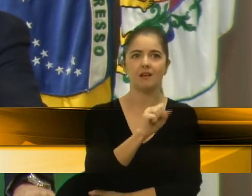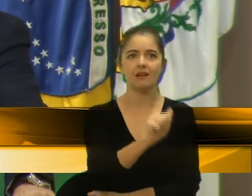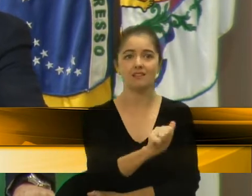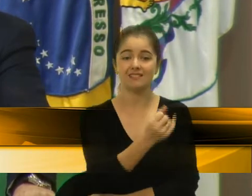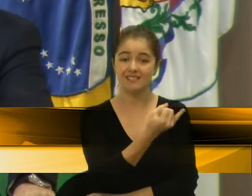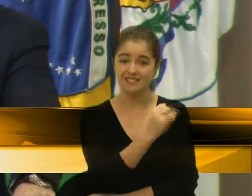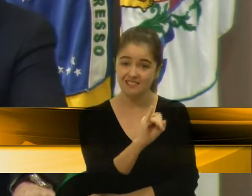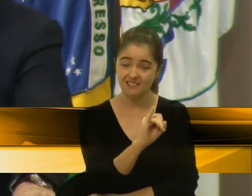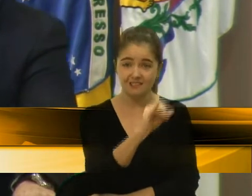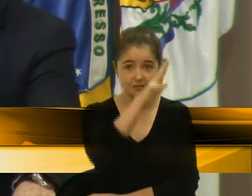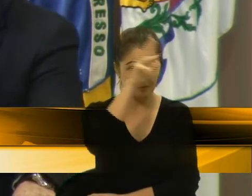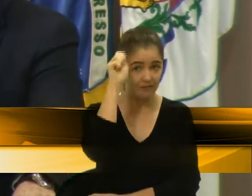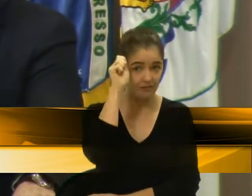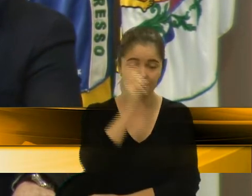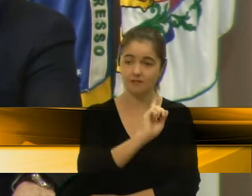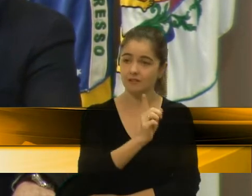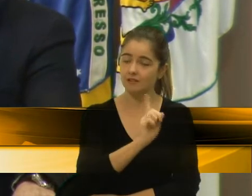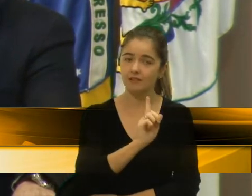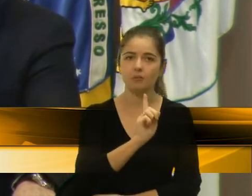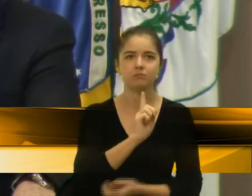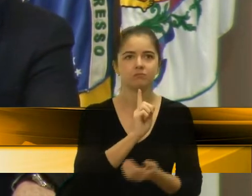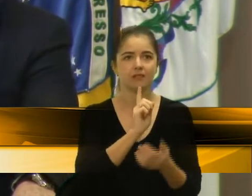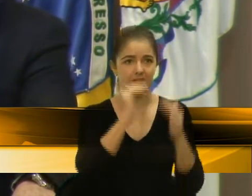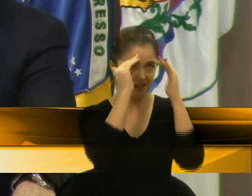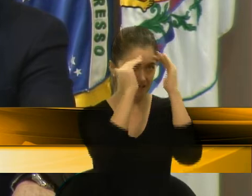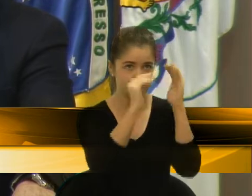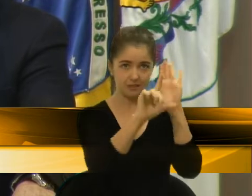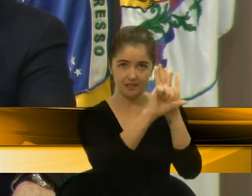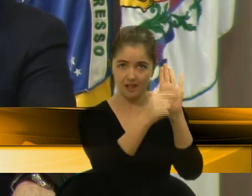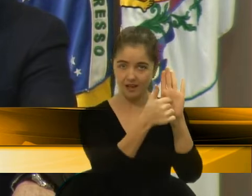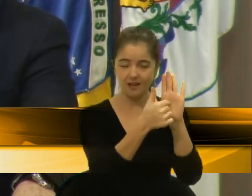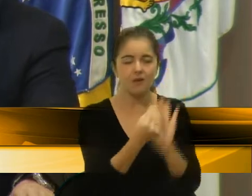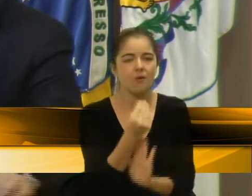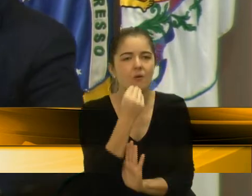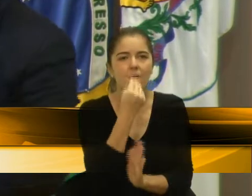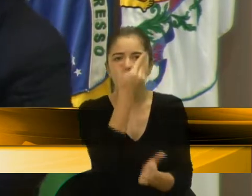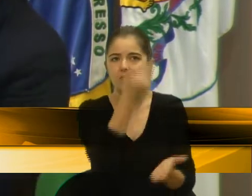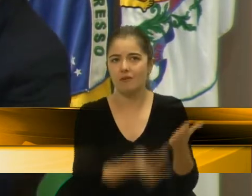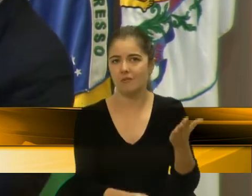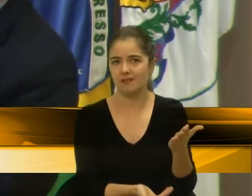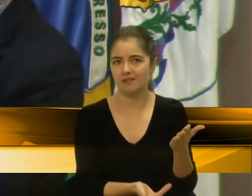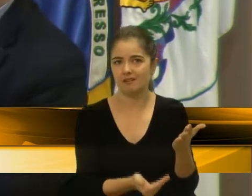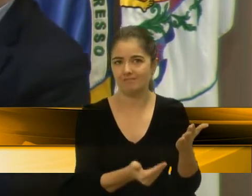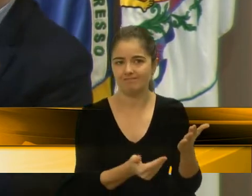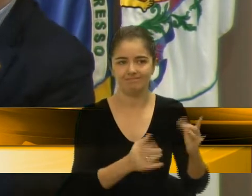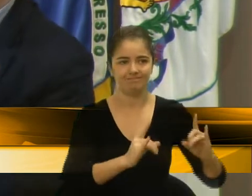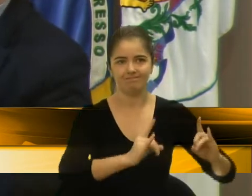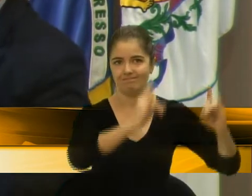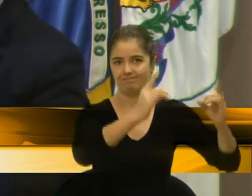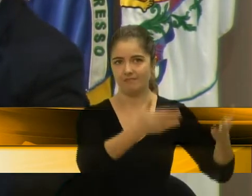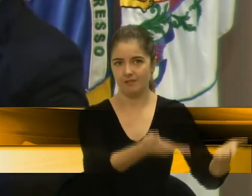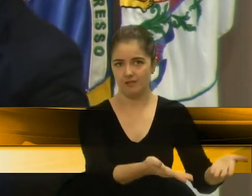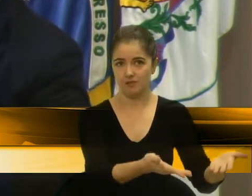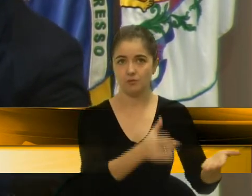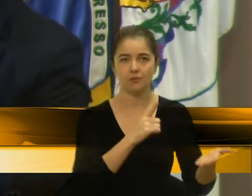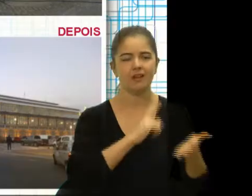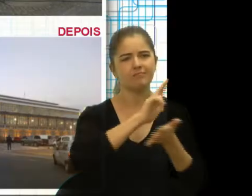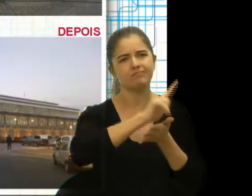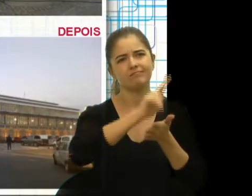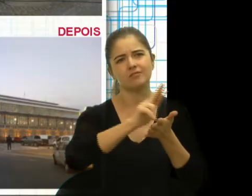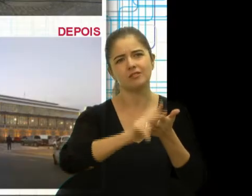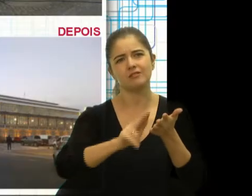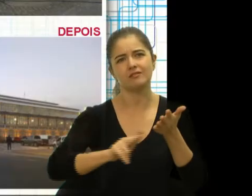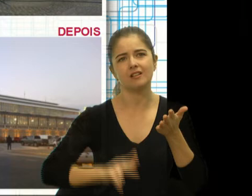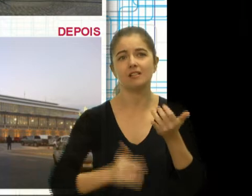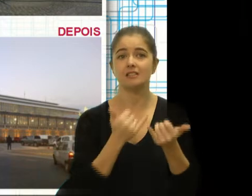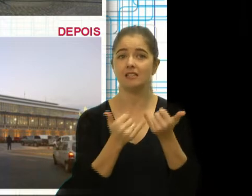que determina essa legislação aqui, é óbvio que nós vamos perder o prédio, é óbvio. E aqui nós temos exemplos dos mais diversos e mais